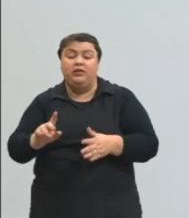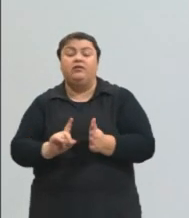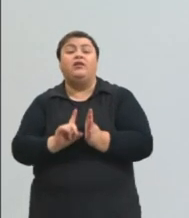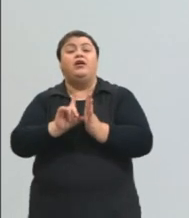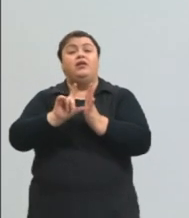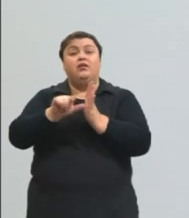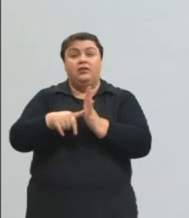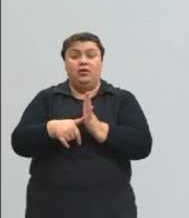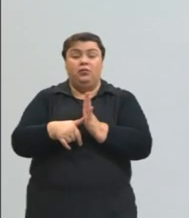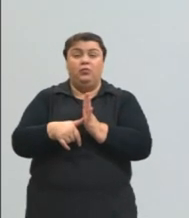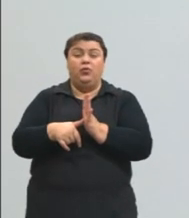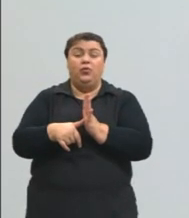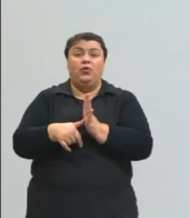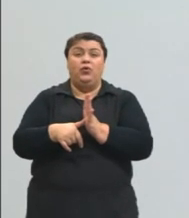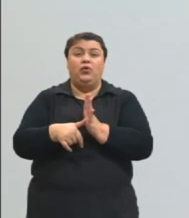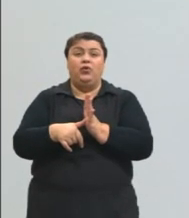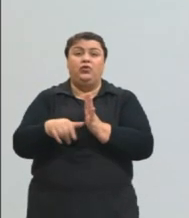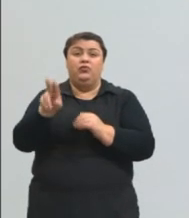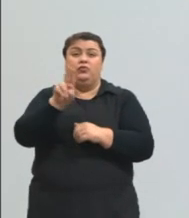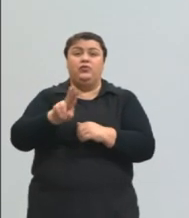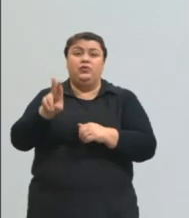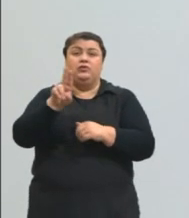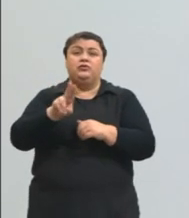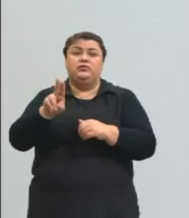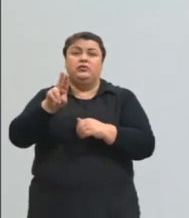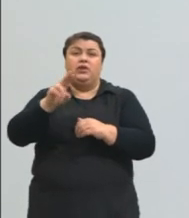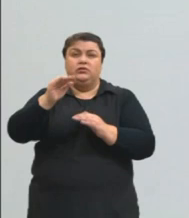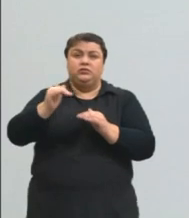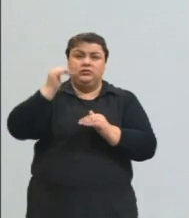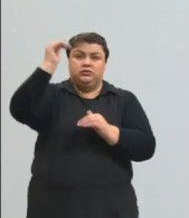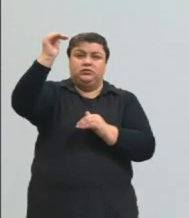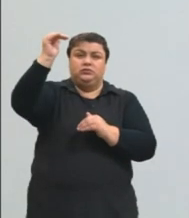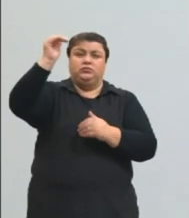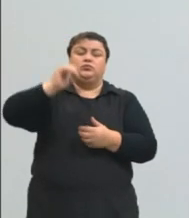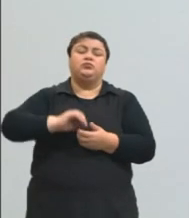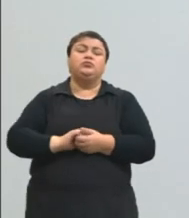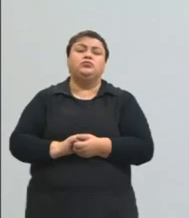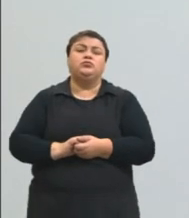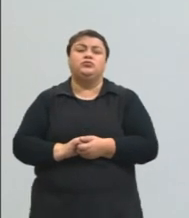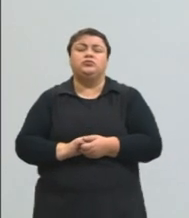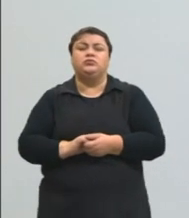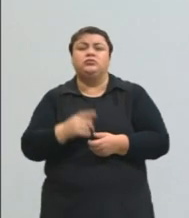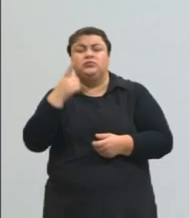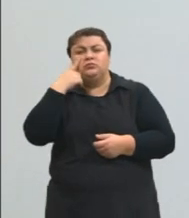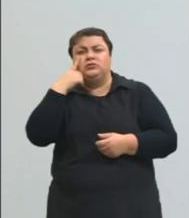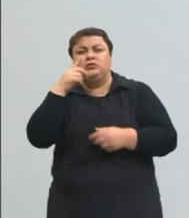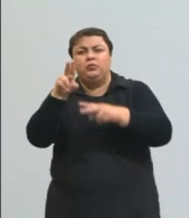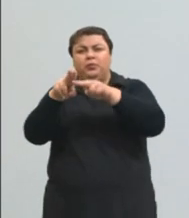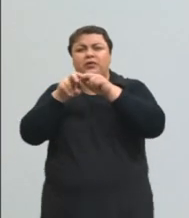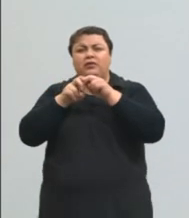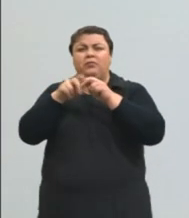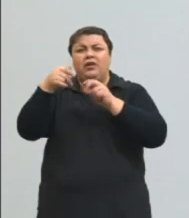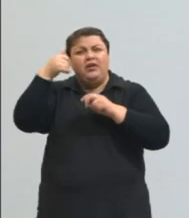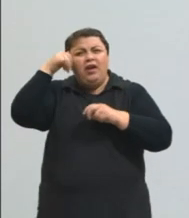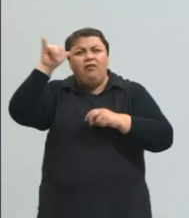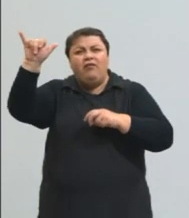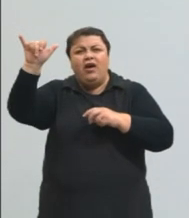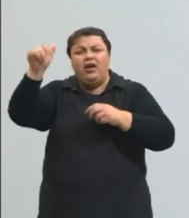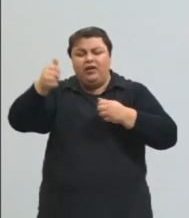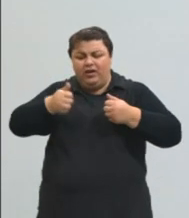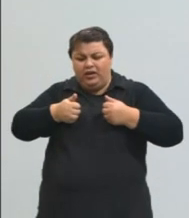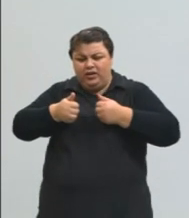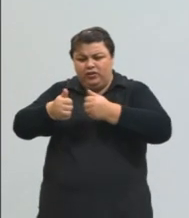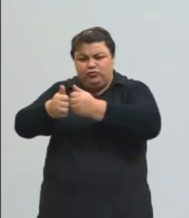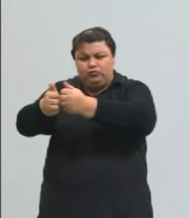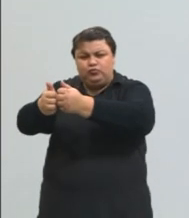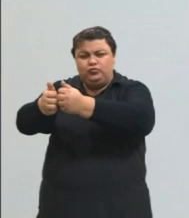anos foi utilizadas em adultos. A gente pode ver aqui que a vaca era levada até o local